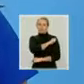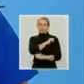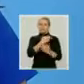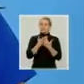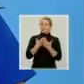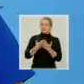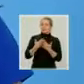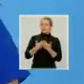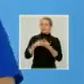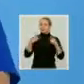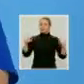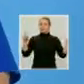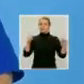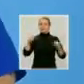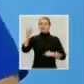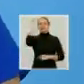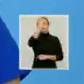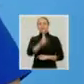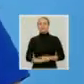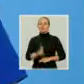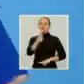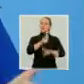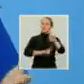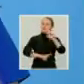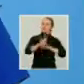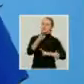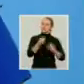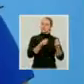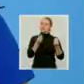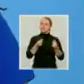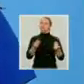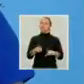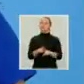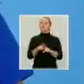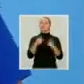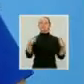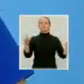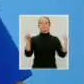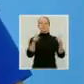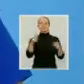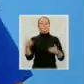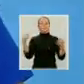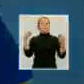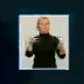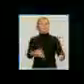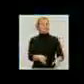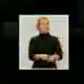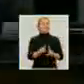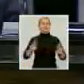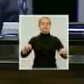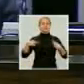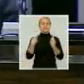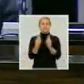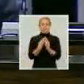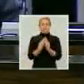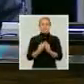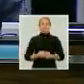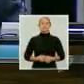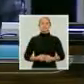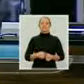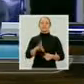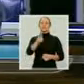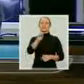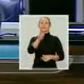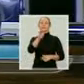Música de Brasília, utilizando a técnica de musicografia, participaram da solenidade. Roberto Carlos